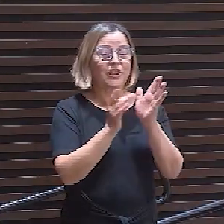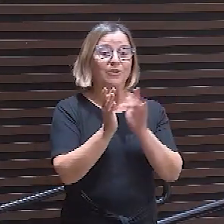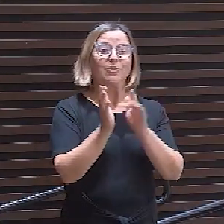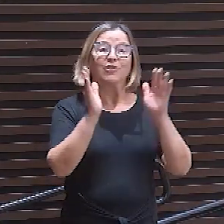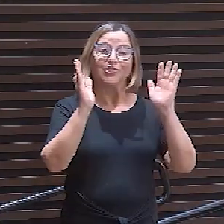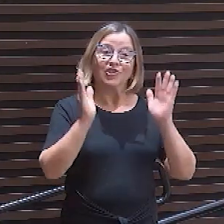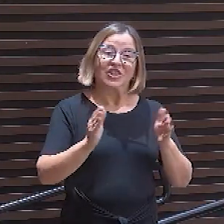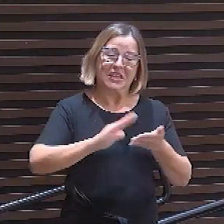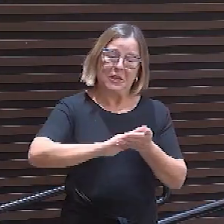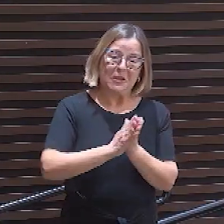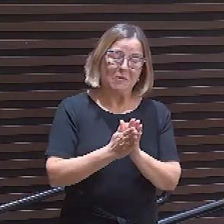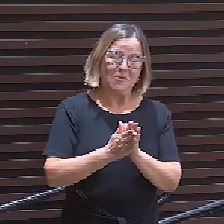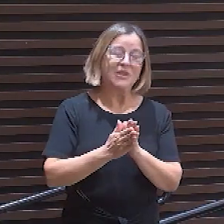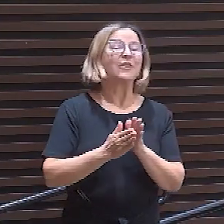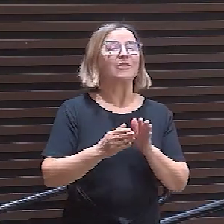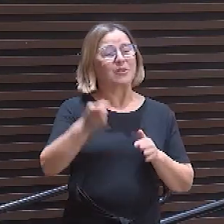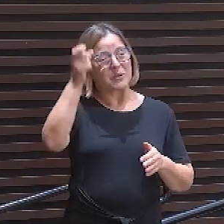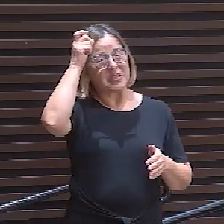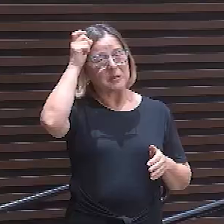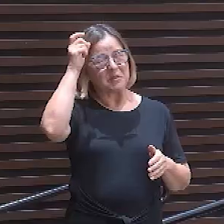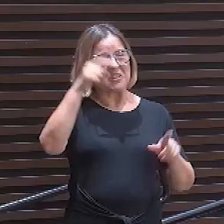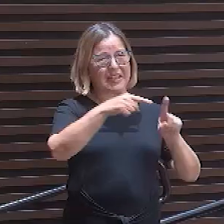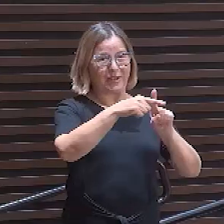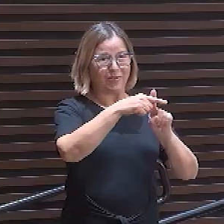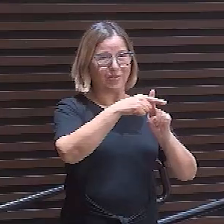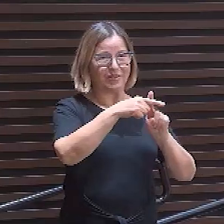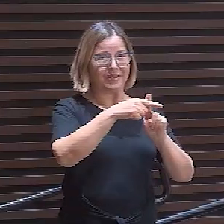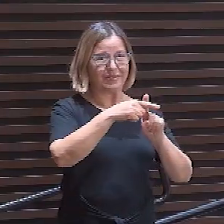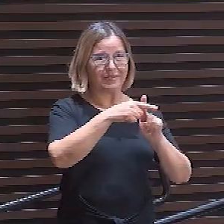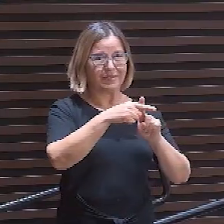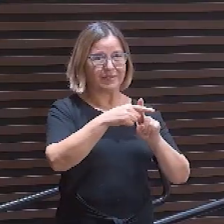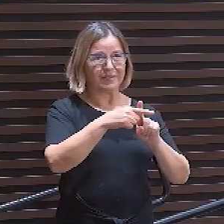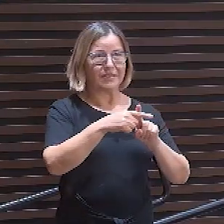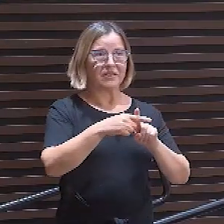Os principados e as potestades.